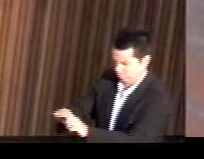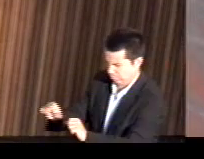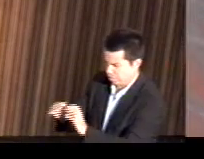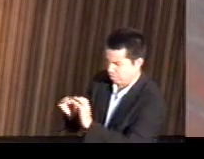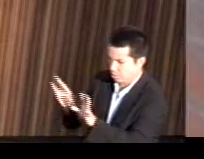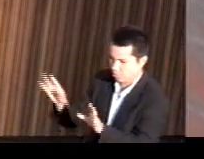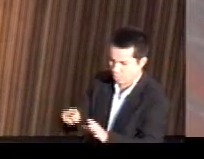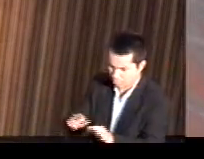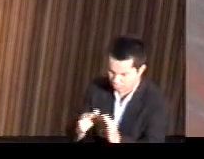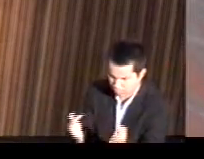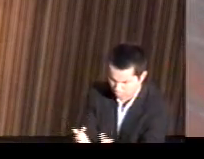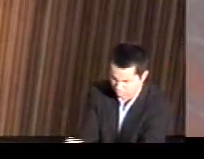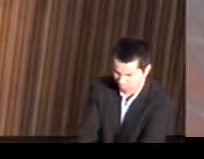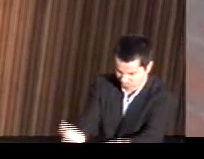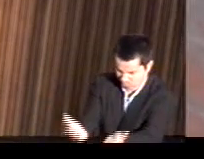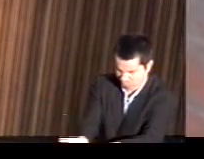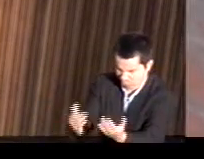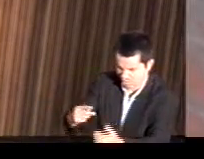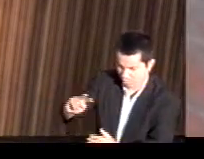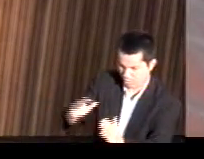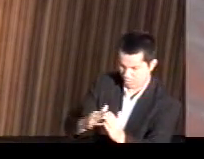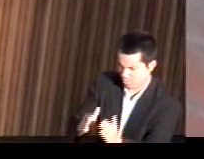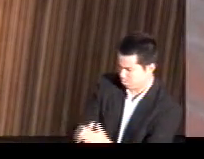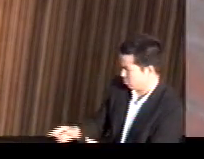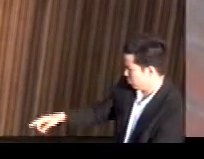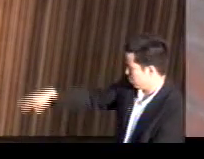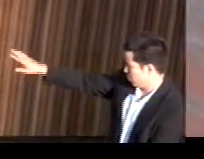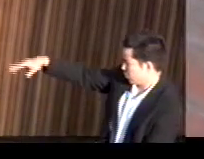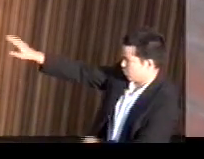casas. Mas no meio desta cena,